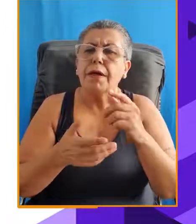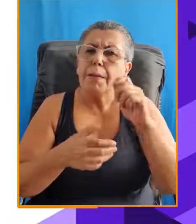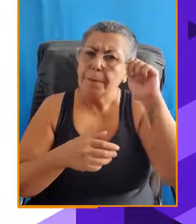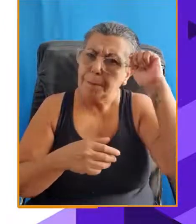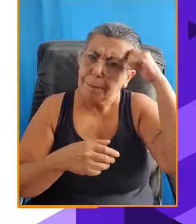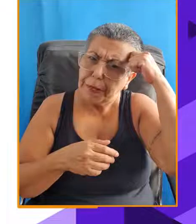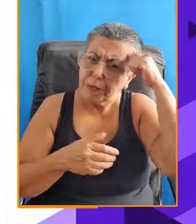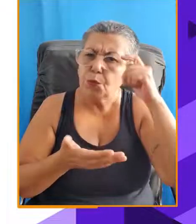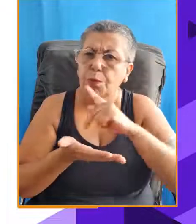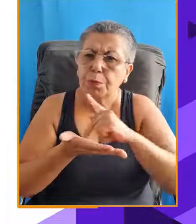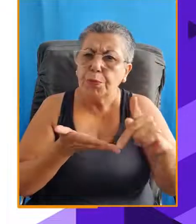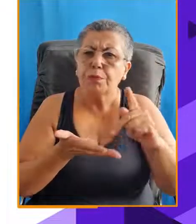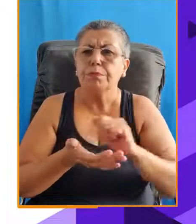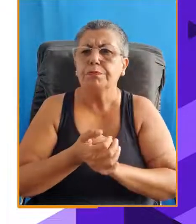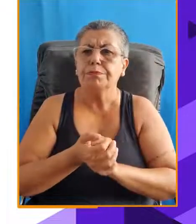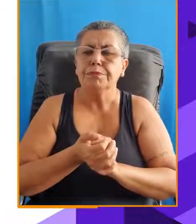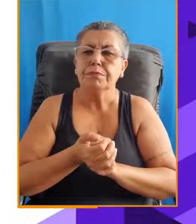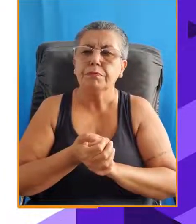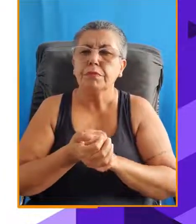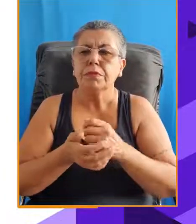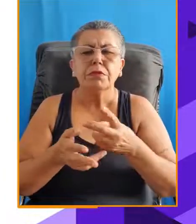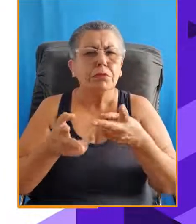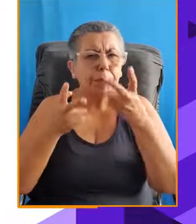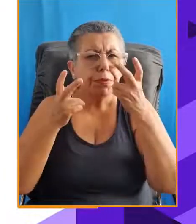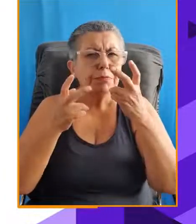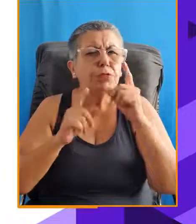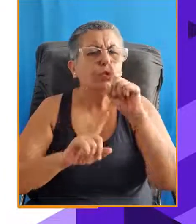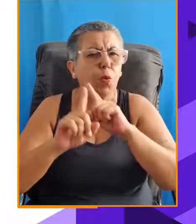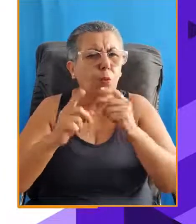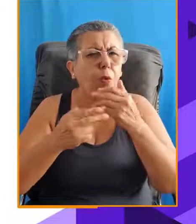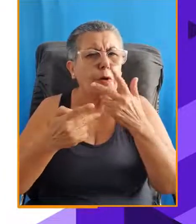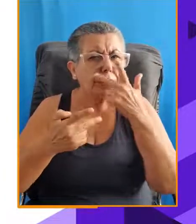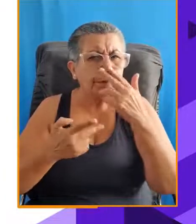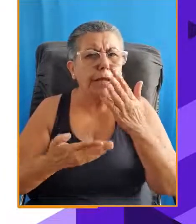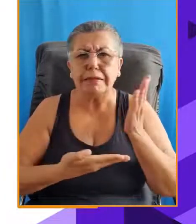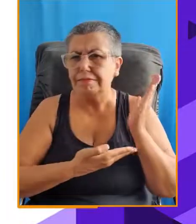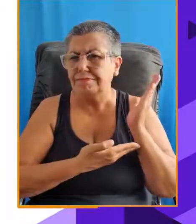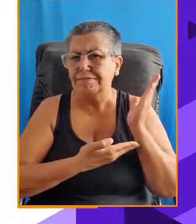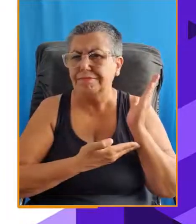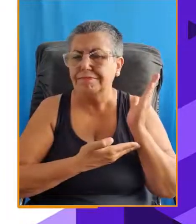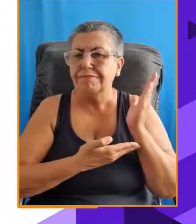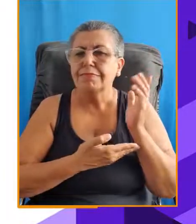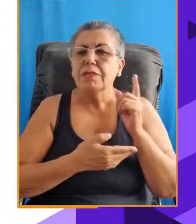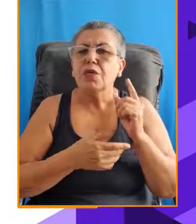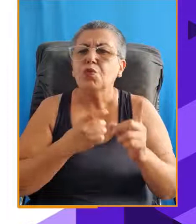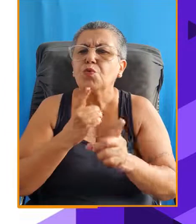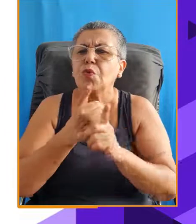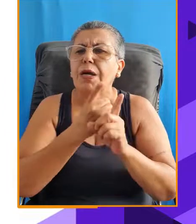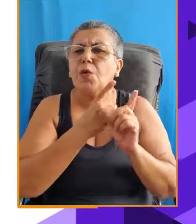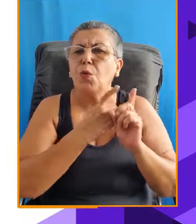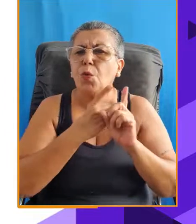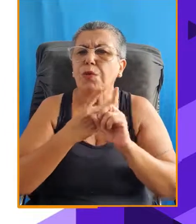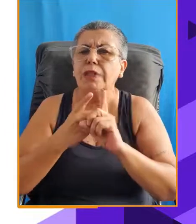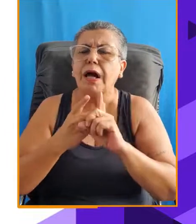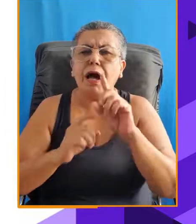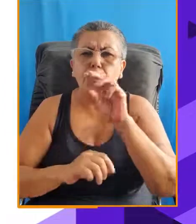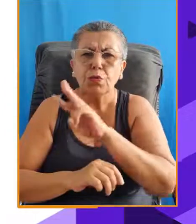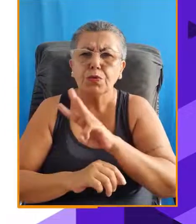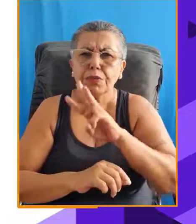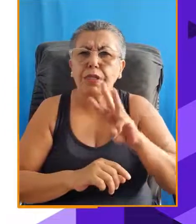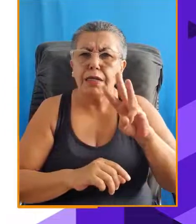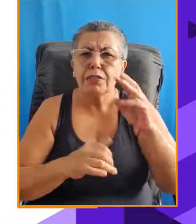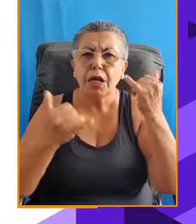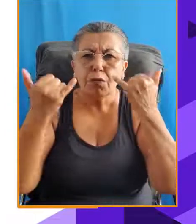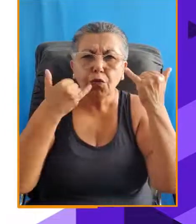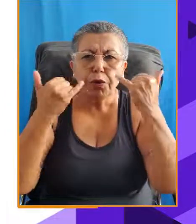preto puro. Tu já deve ter visto algo sobre a Pantone. Tu vais encontrar em alguns sites a